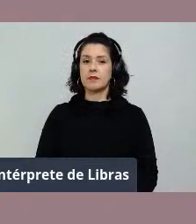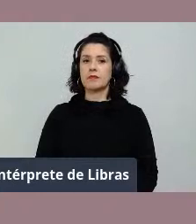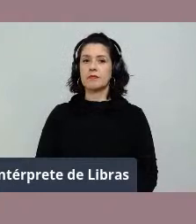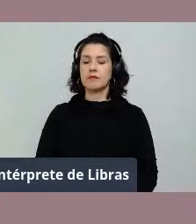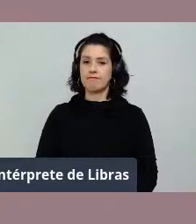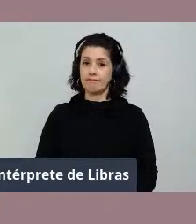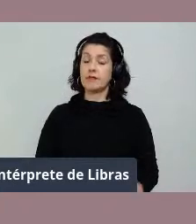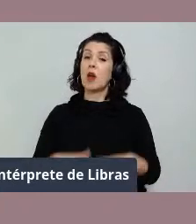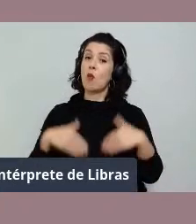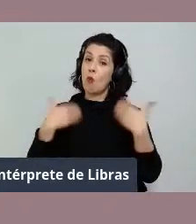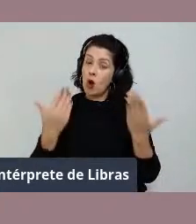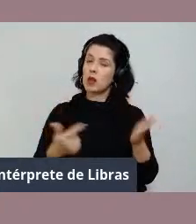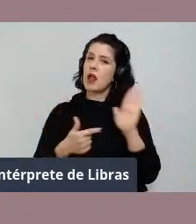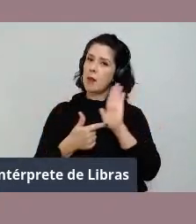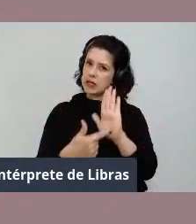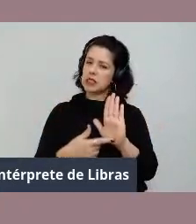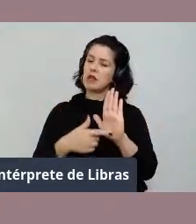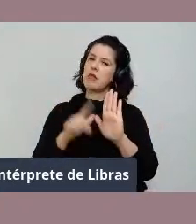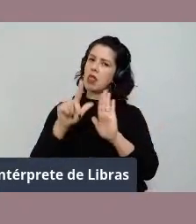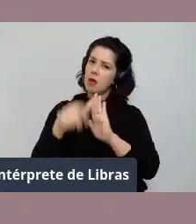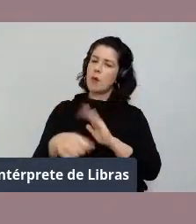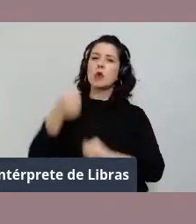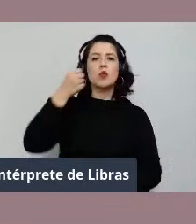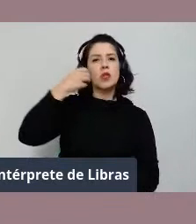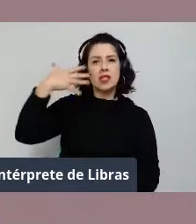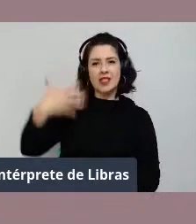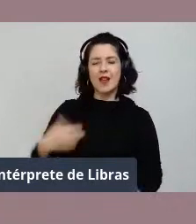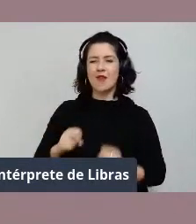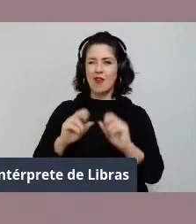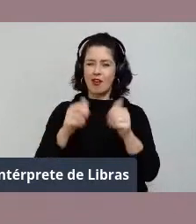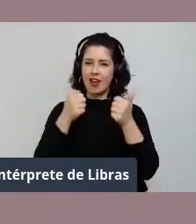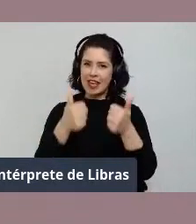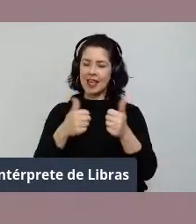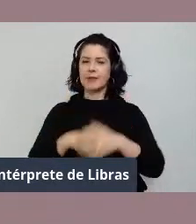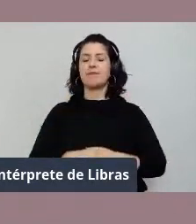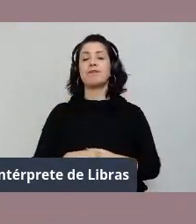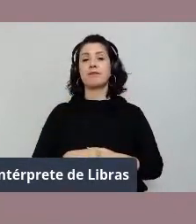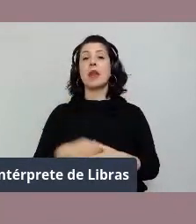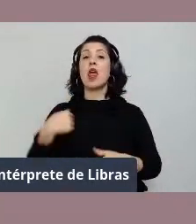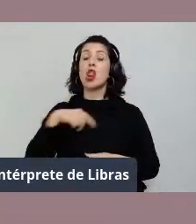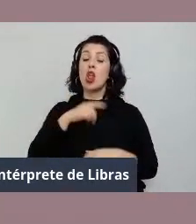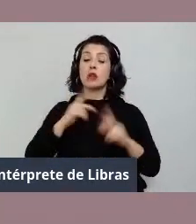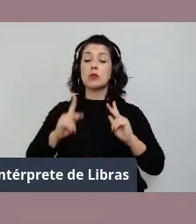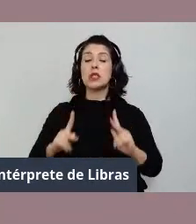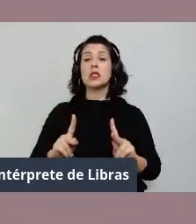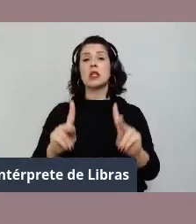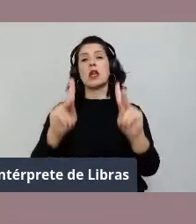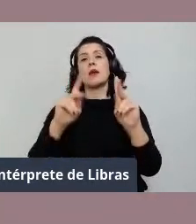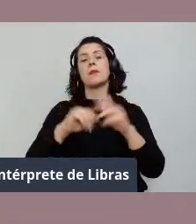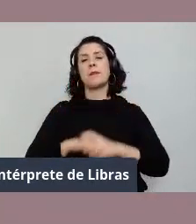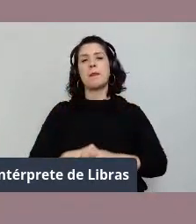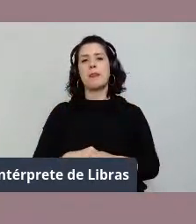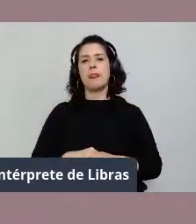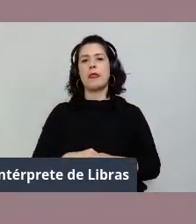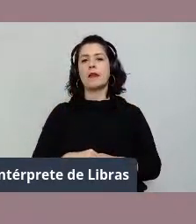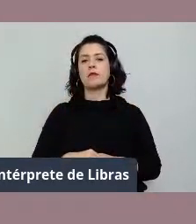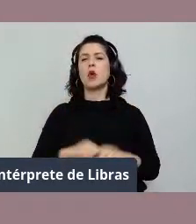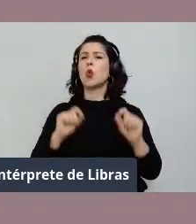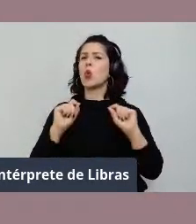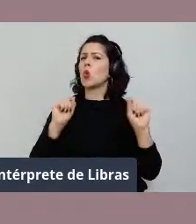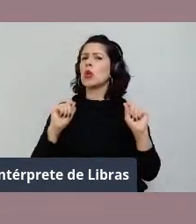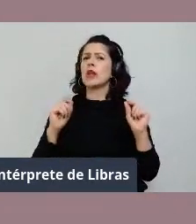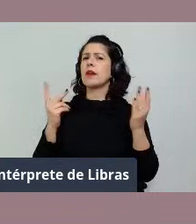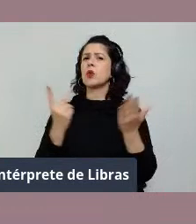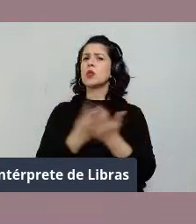Bom, quando ela aparecer, eu a descrevo, tá bom? Então, a gente vai seguir. Para a gente. O que vai ser a